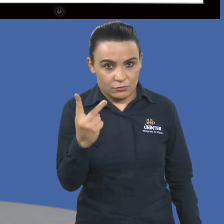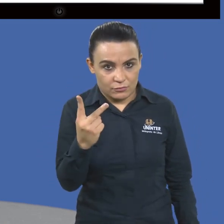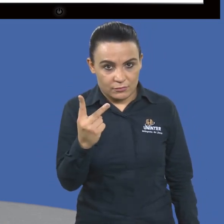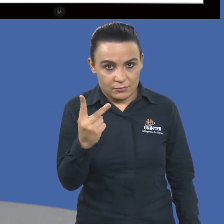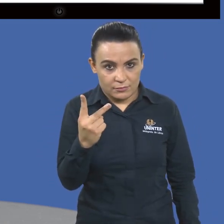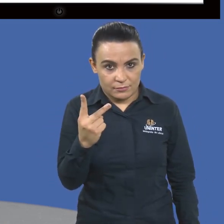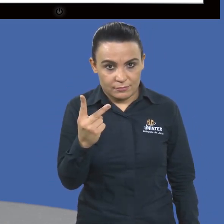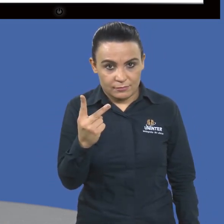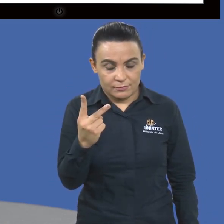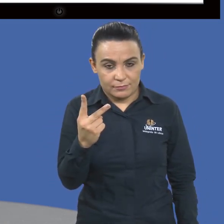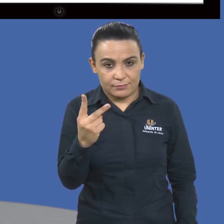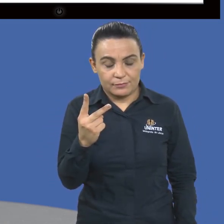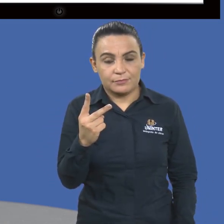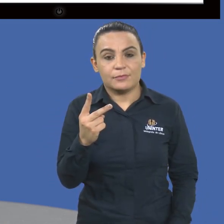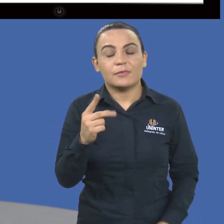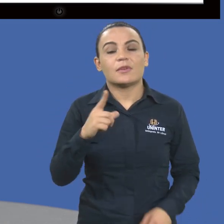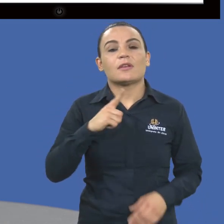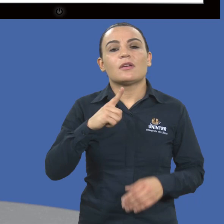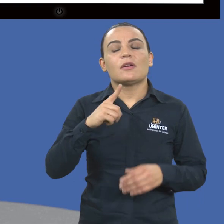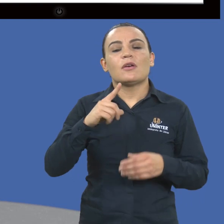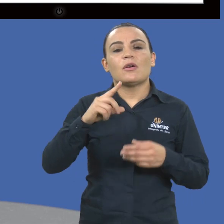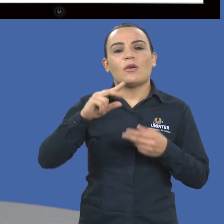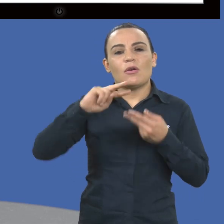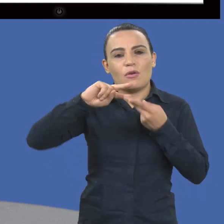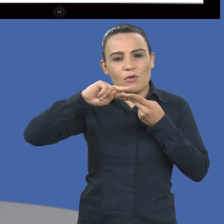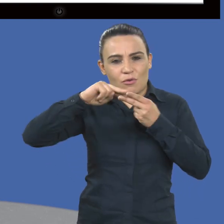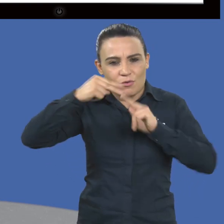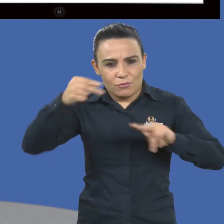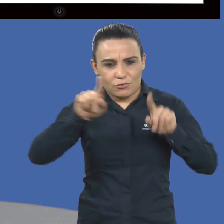Q90.2, onde a trissomia do